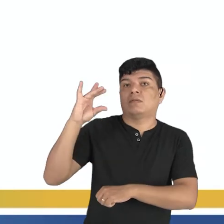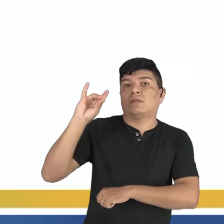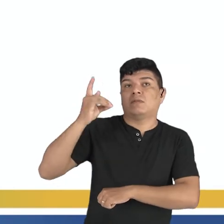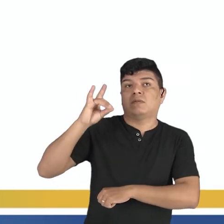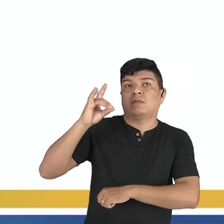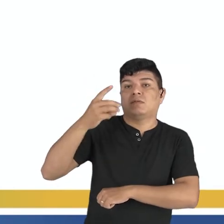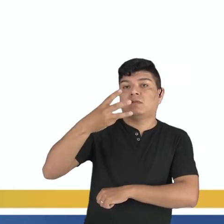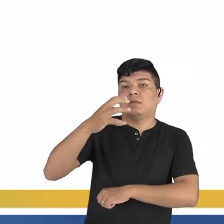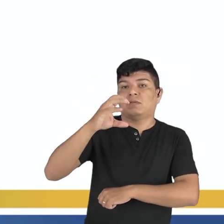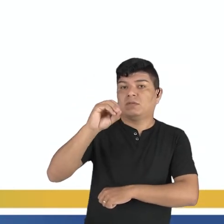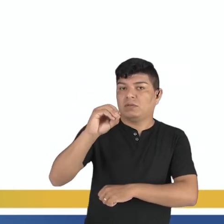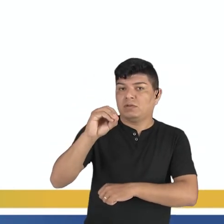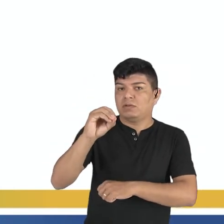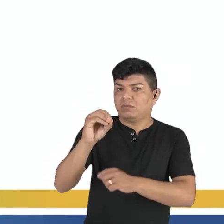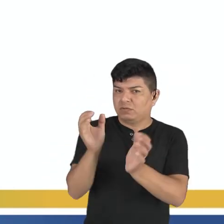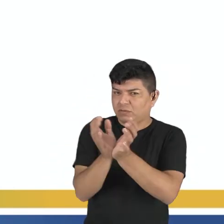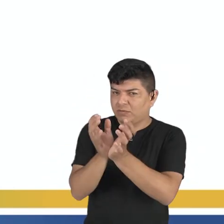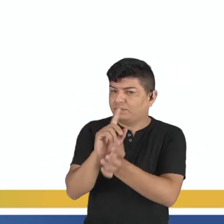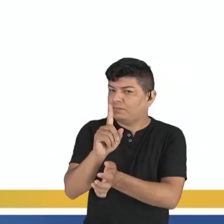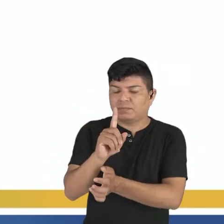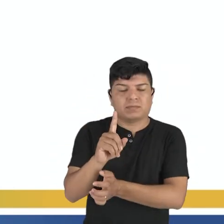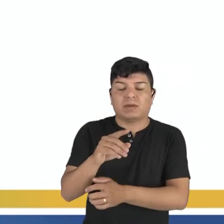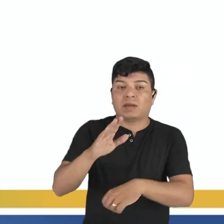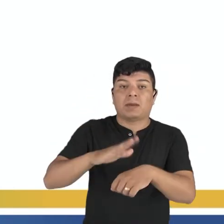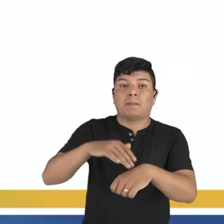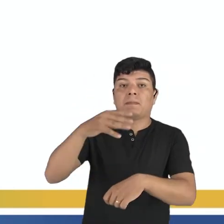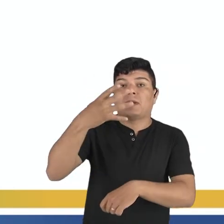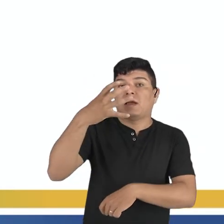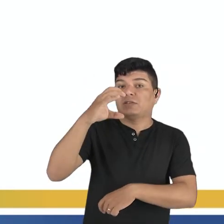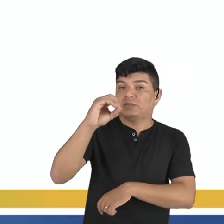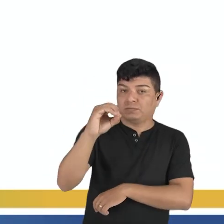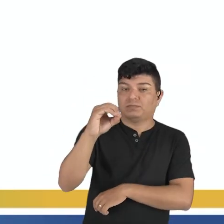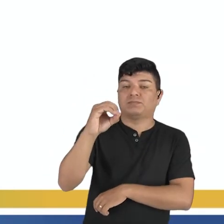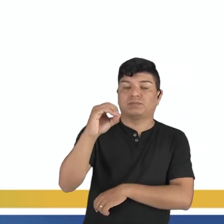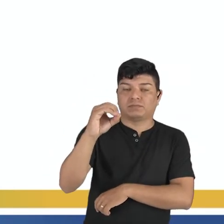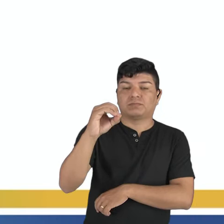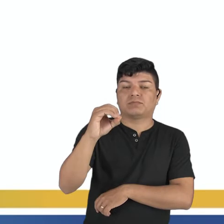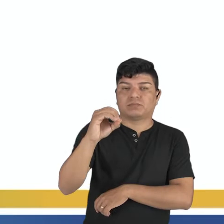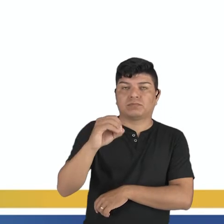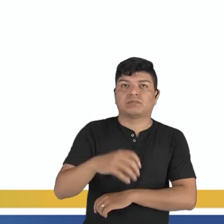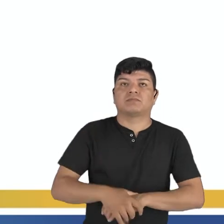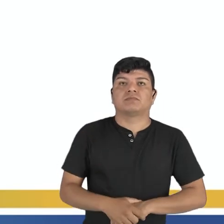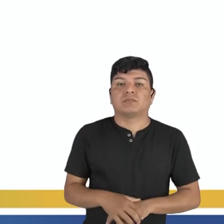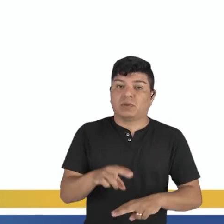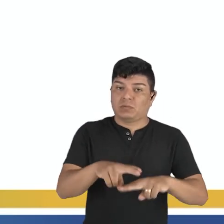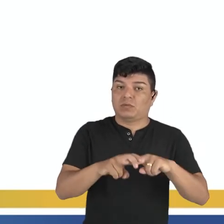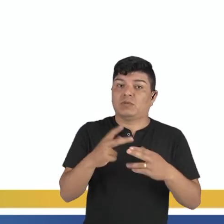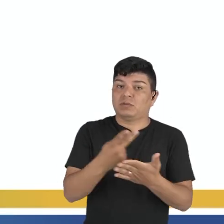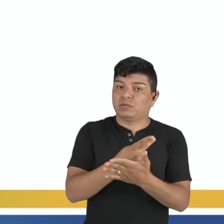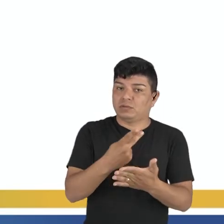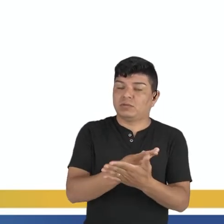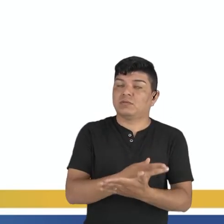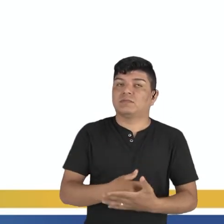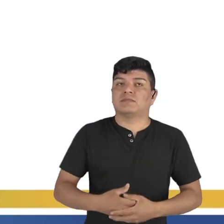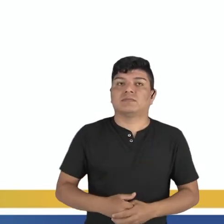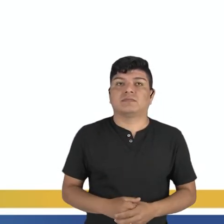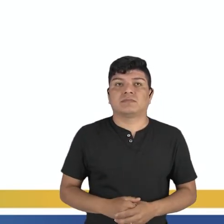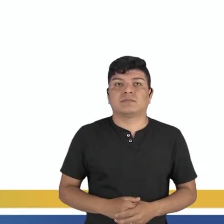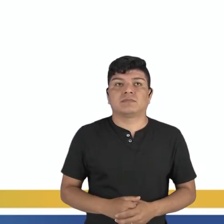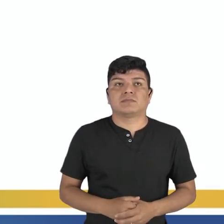por 30 grupos étnicos? Falso, né? Nós vimos que é mais de 40, né? Então, é bem maior que